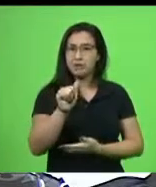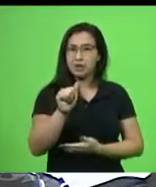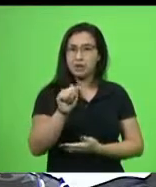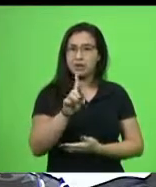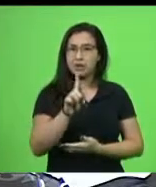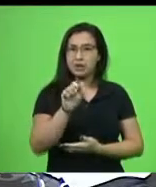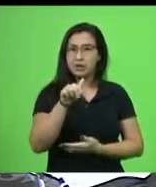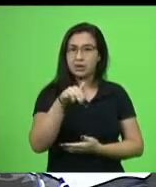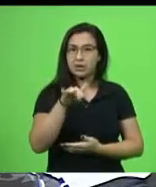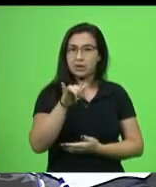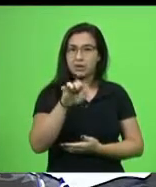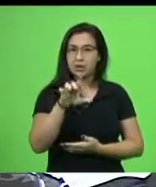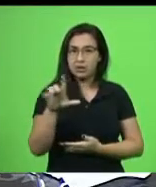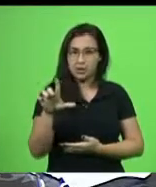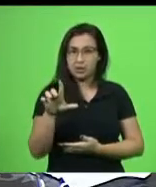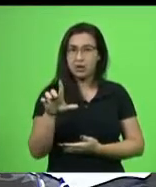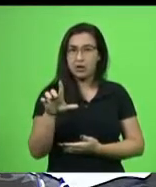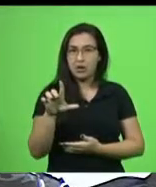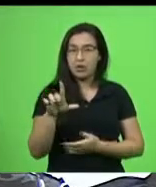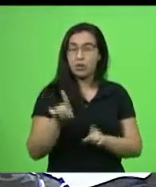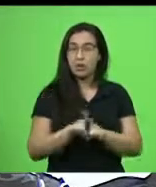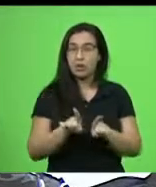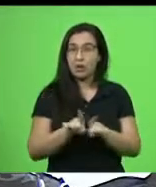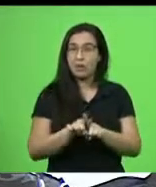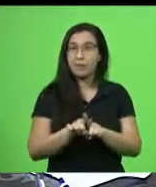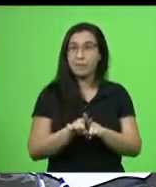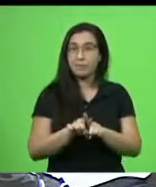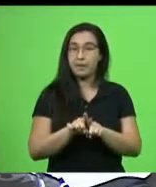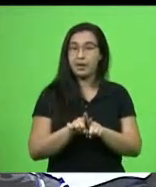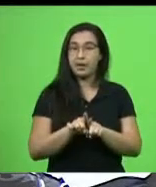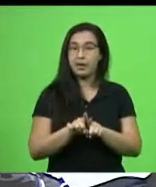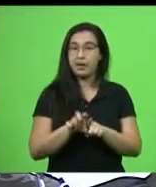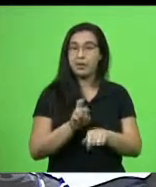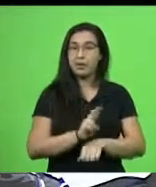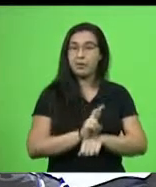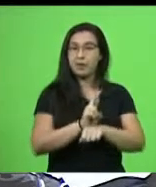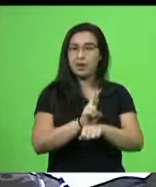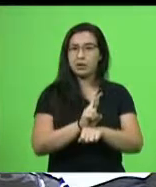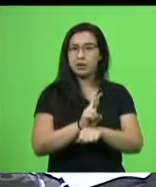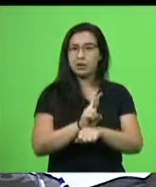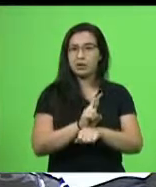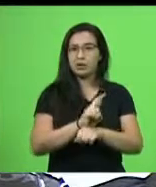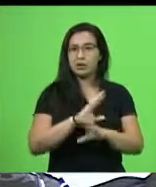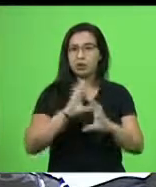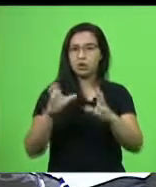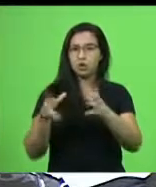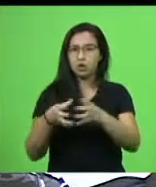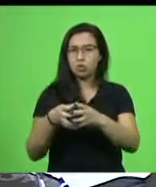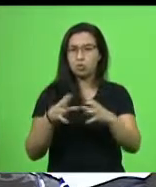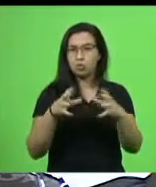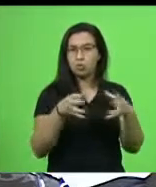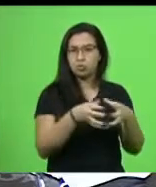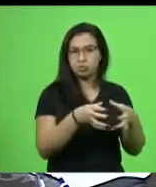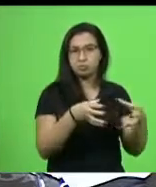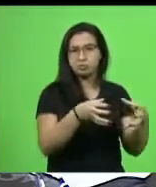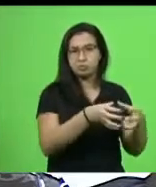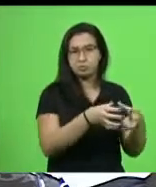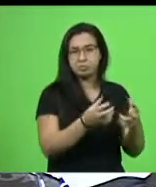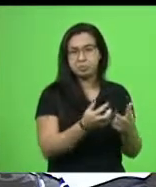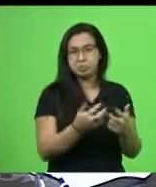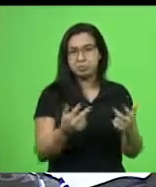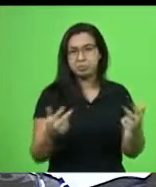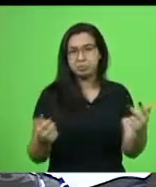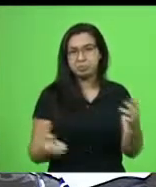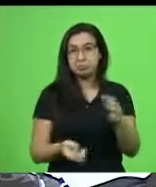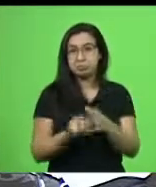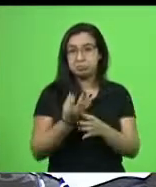Vinícius Neto, e representantes da sociedade civil e do setor produtivo do nosso Estado, principalmente